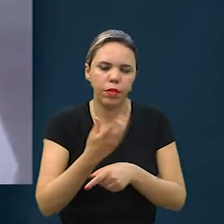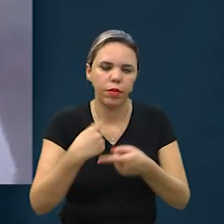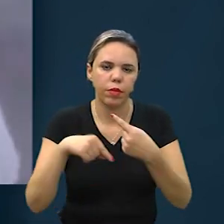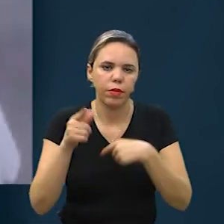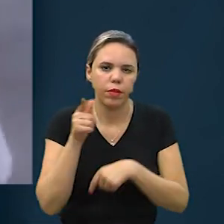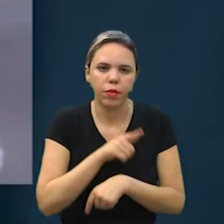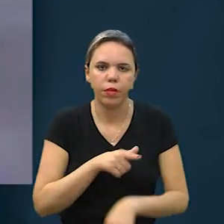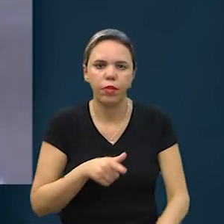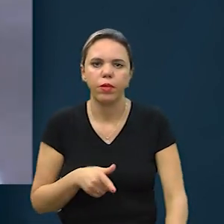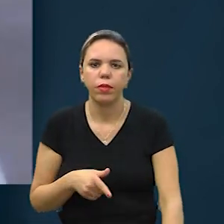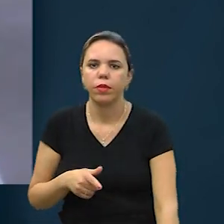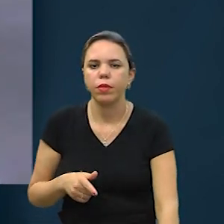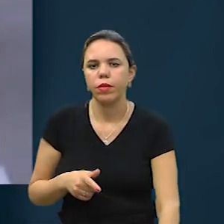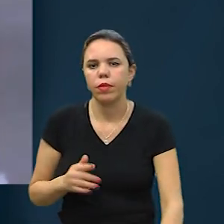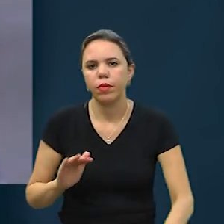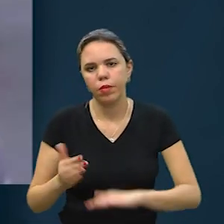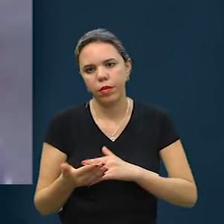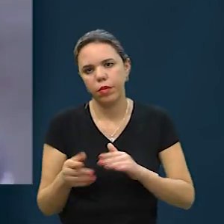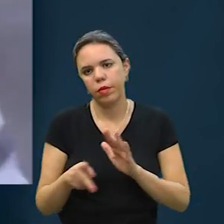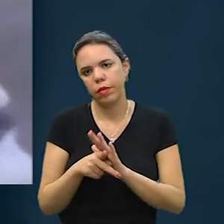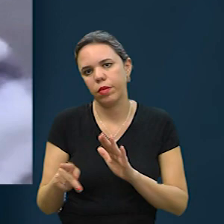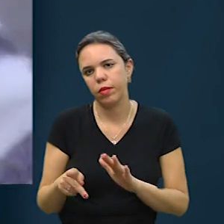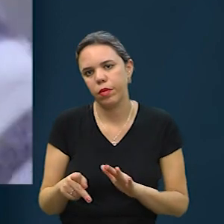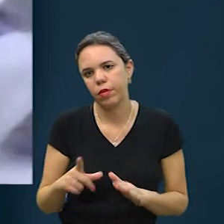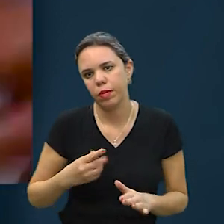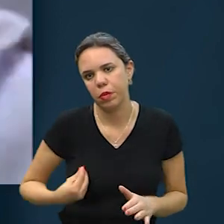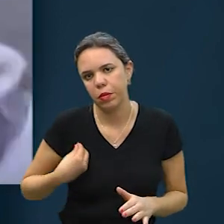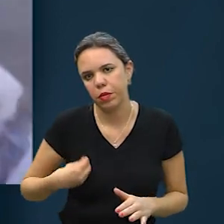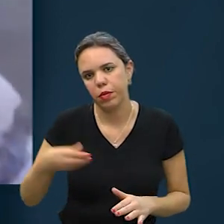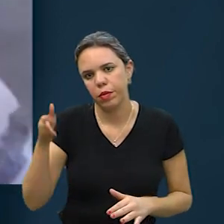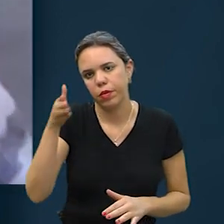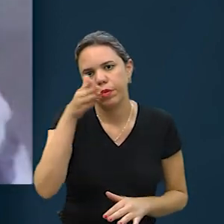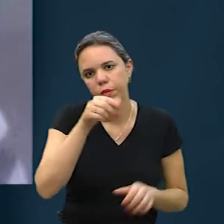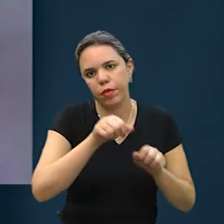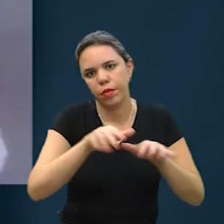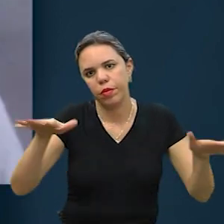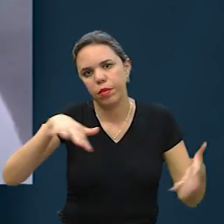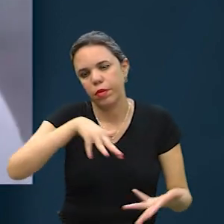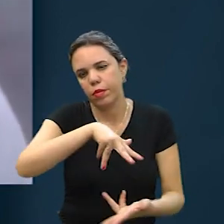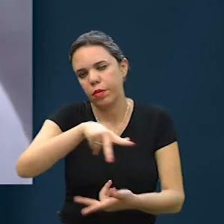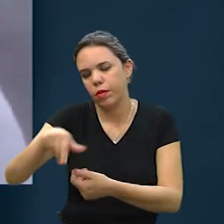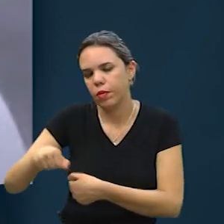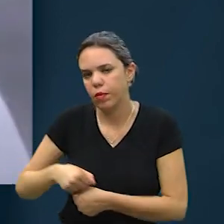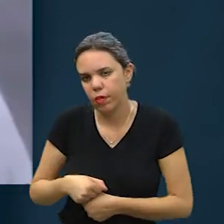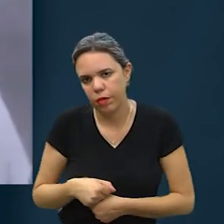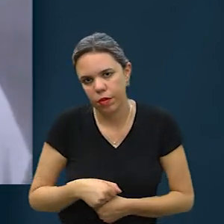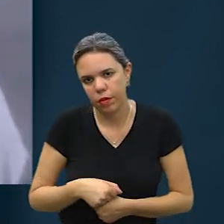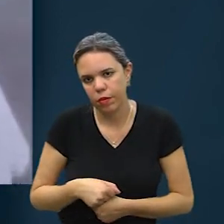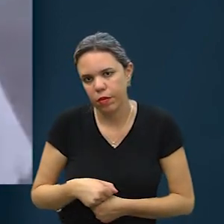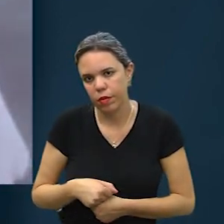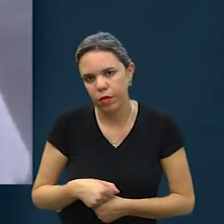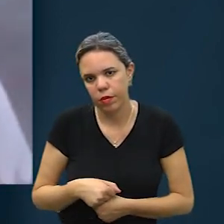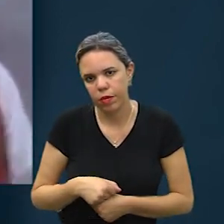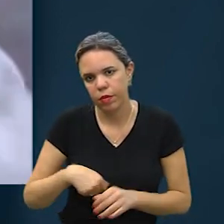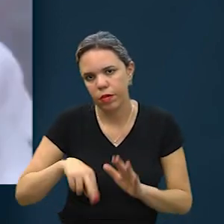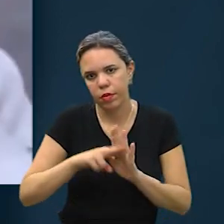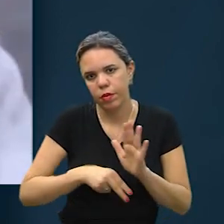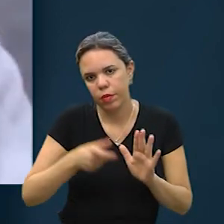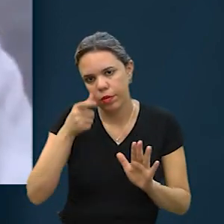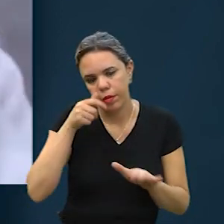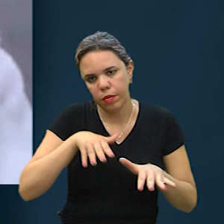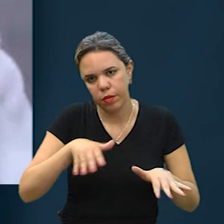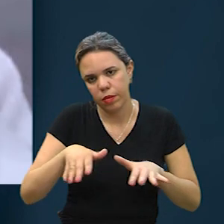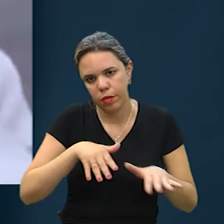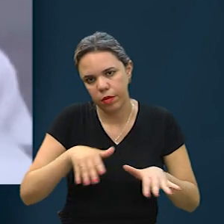lugares, em bairros, inclusive específicos, mas eles estão aí espalhados pelo mundo inteiro, e eles possuem alguns critérios